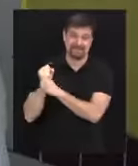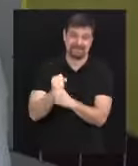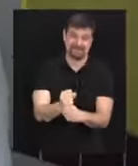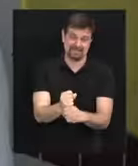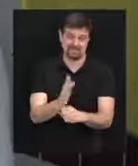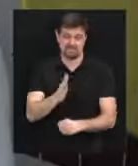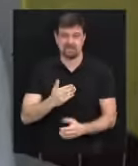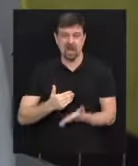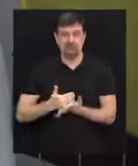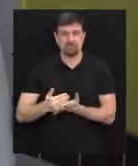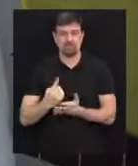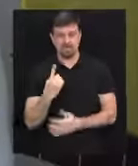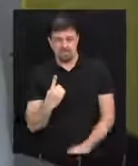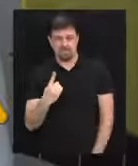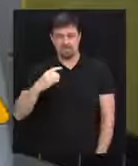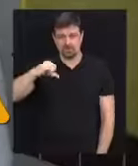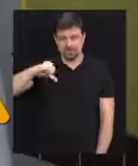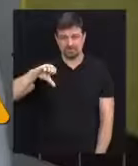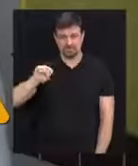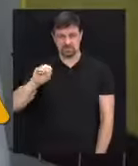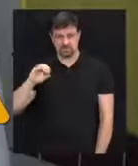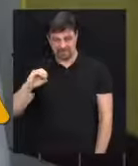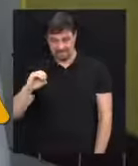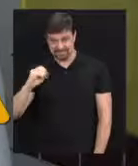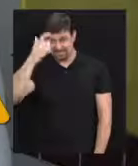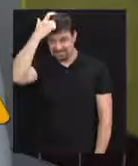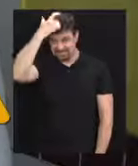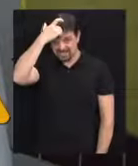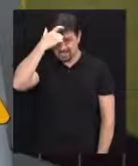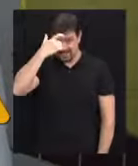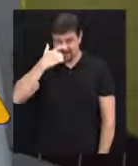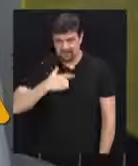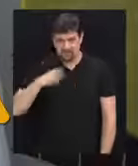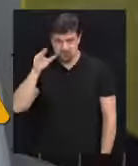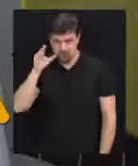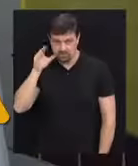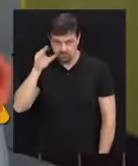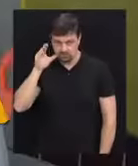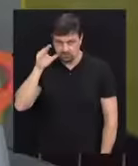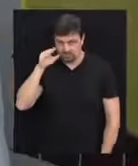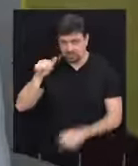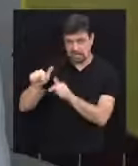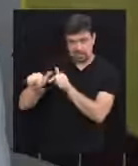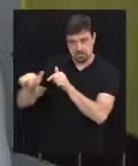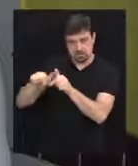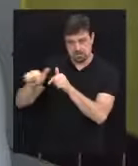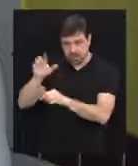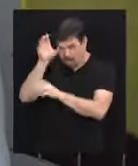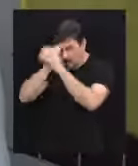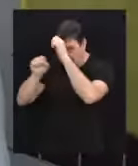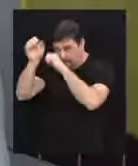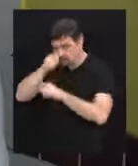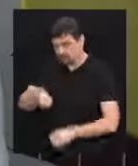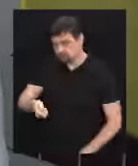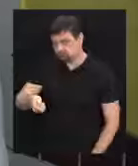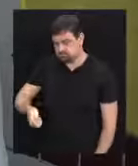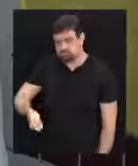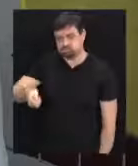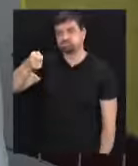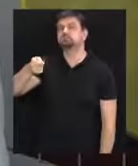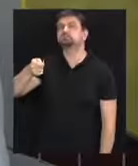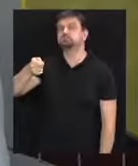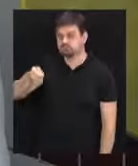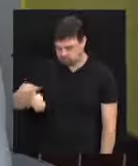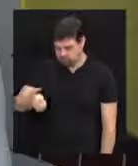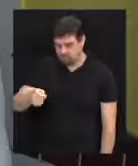Isso começou por volta de 1980, quando eu fui funcionário de uma rede, né? E praticamente ela foi